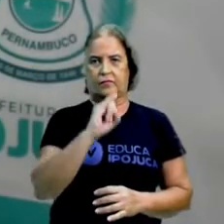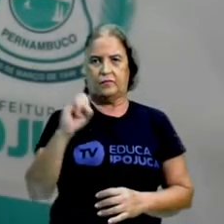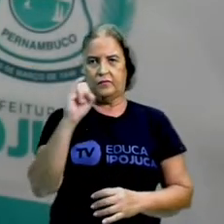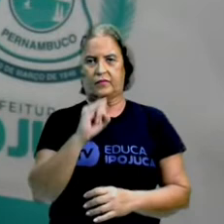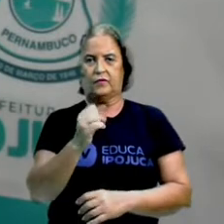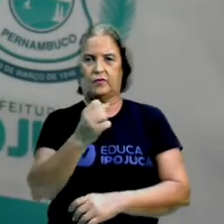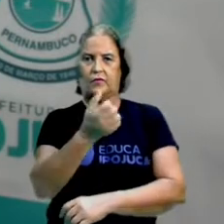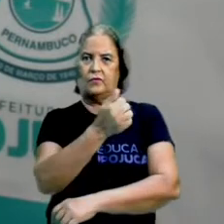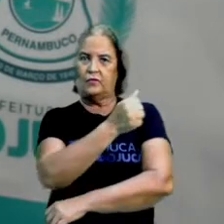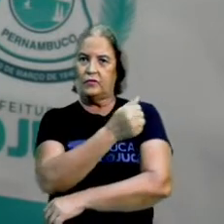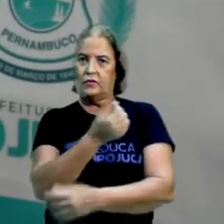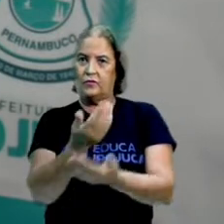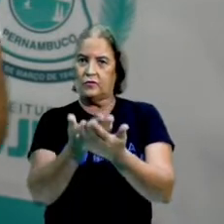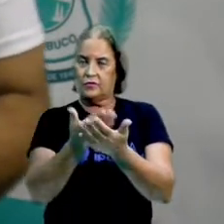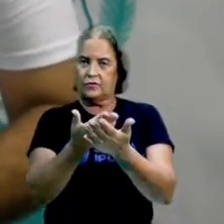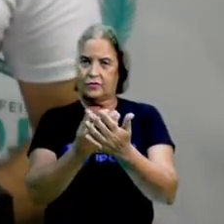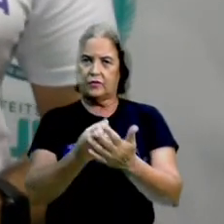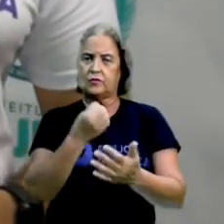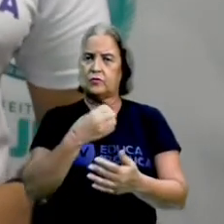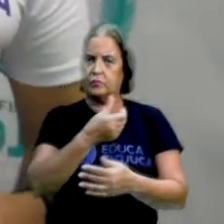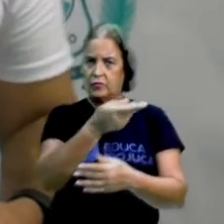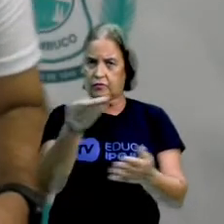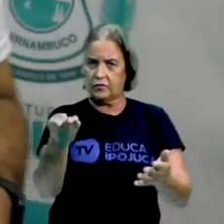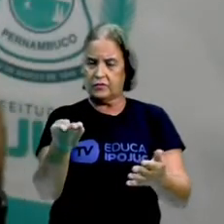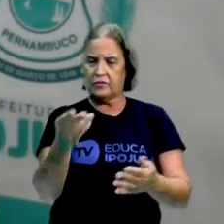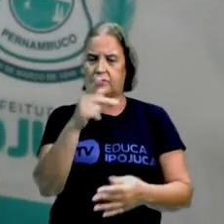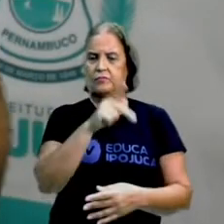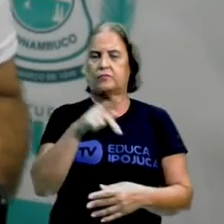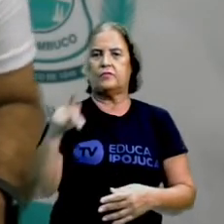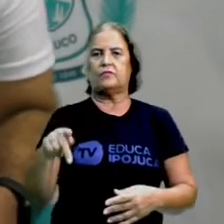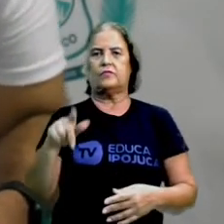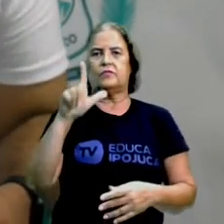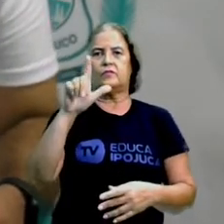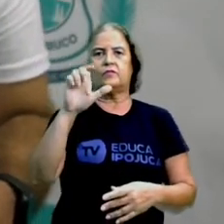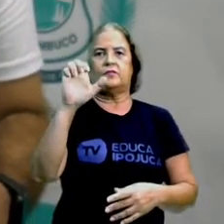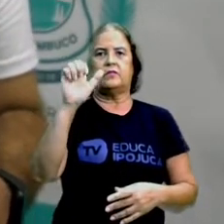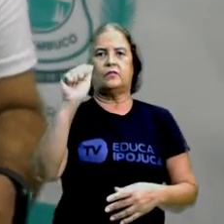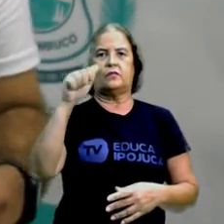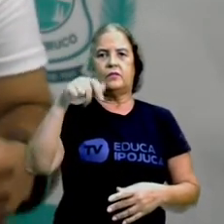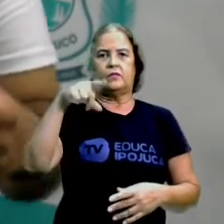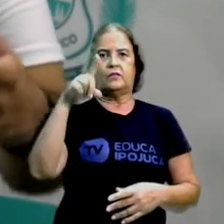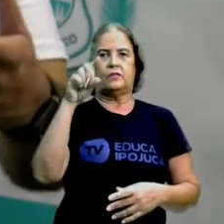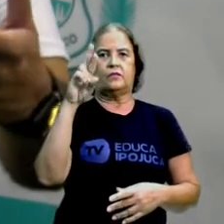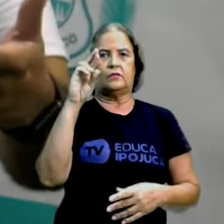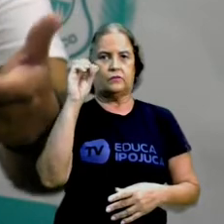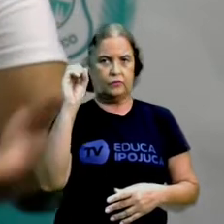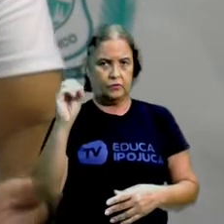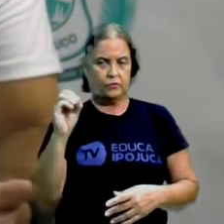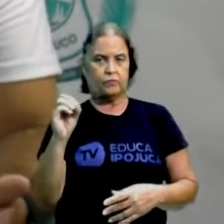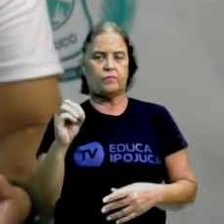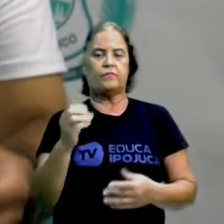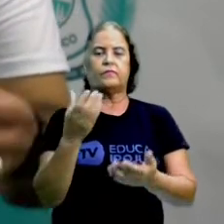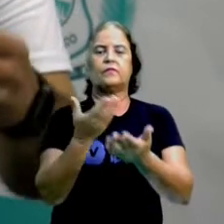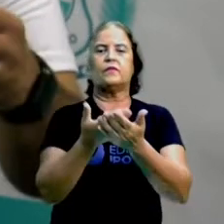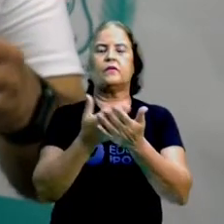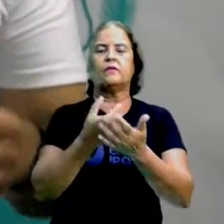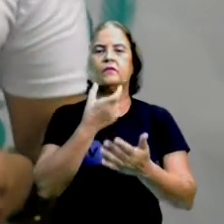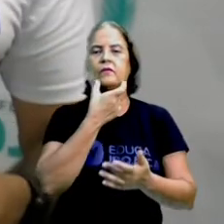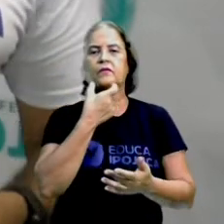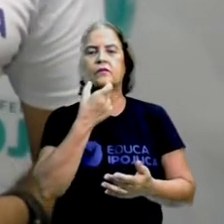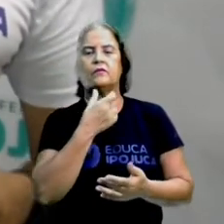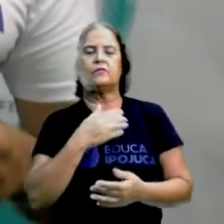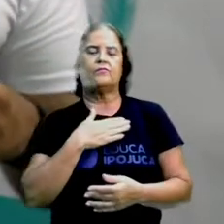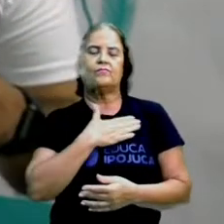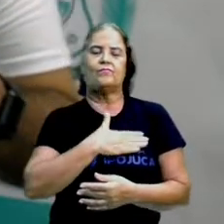Hello students! Como vocês estão? Aqui é o Teacher Leandro e sejam bem-vindos a mais uma aula de língua inglesa. Meus